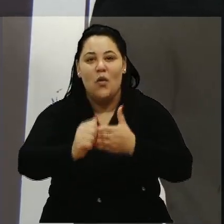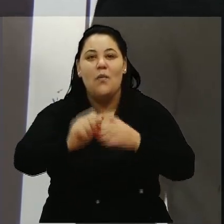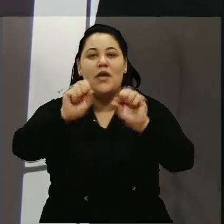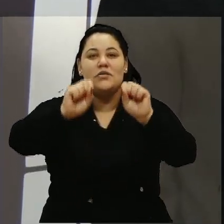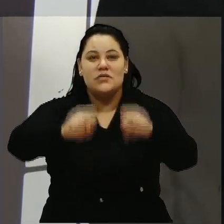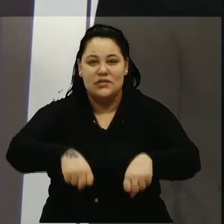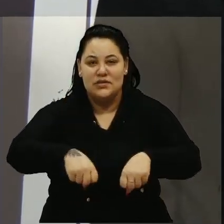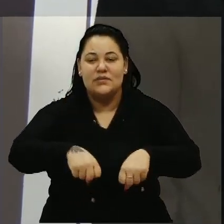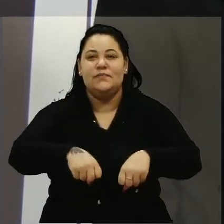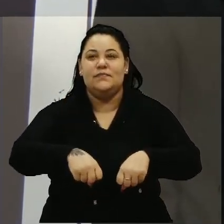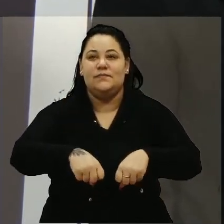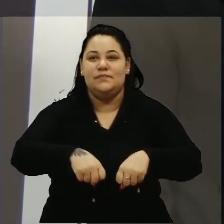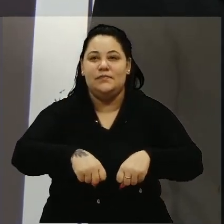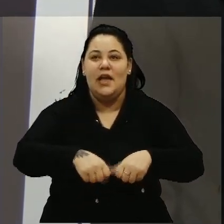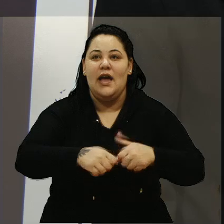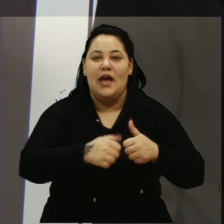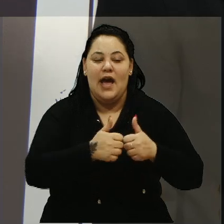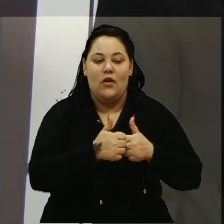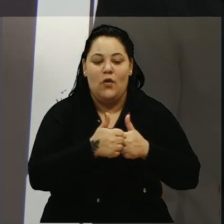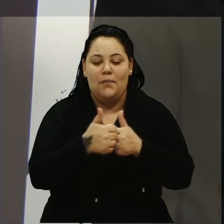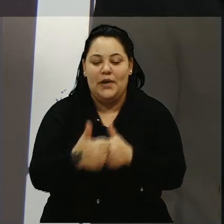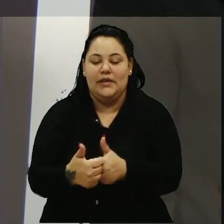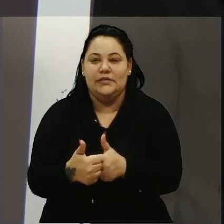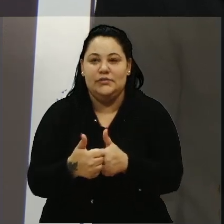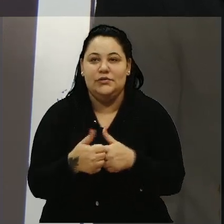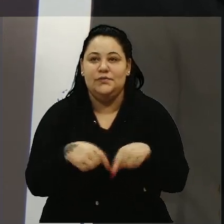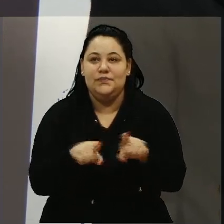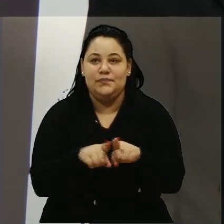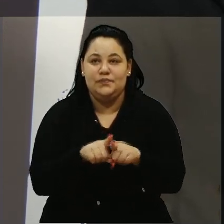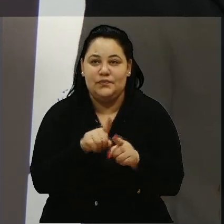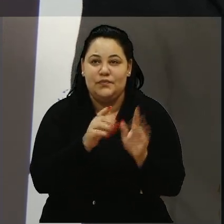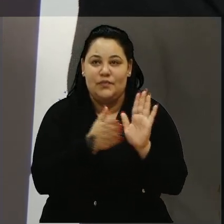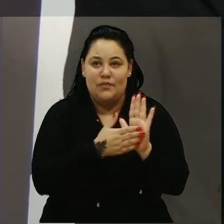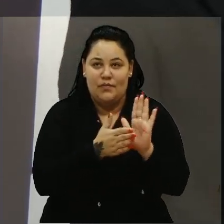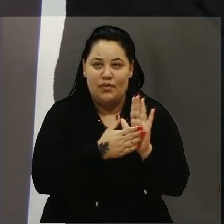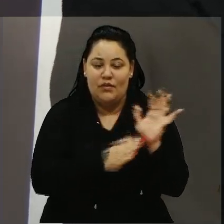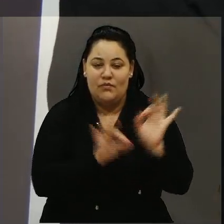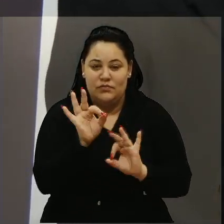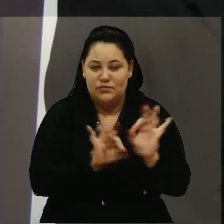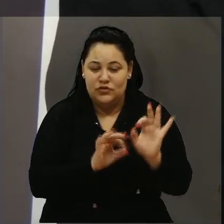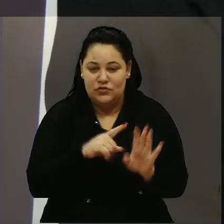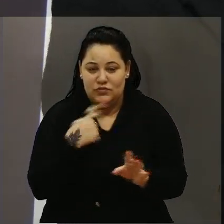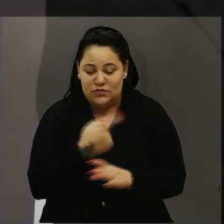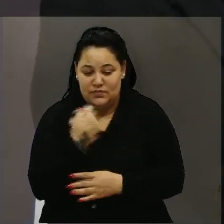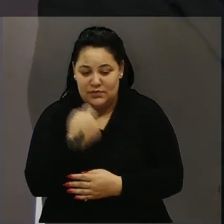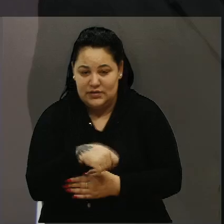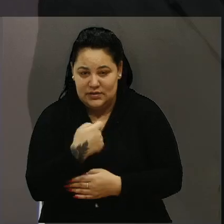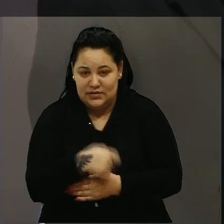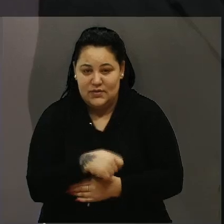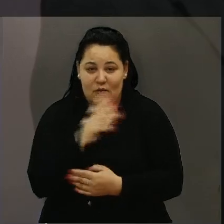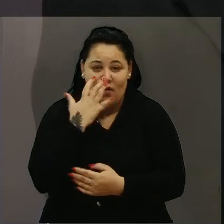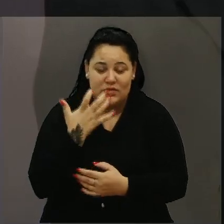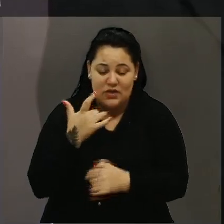propondo projetos, mas principalmente fiscalizando o dinheiro público, que é onde tem que acontecer esses serviços e